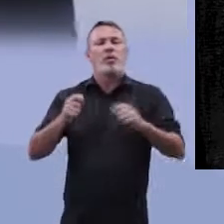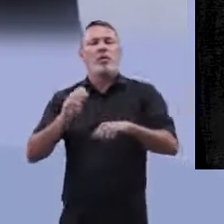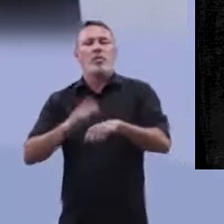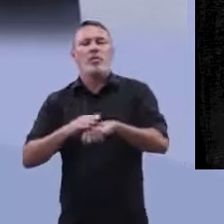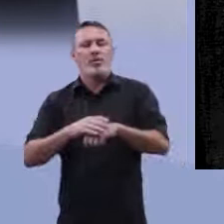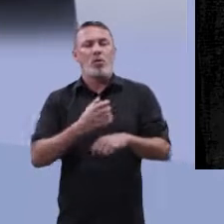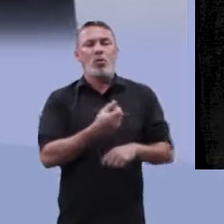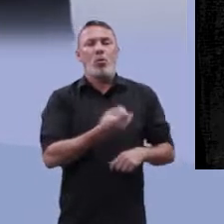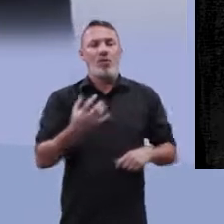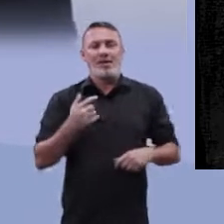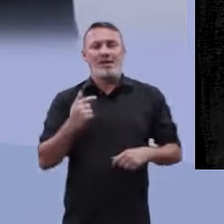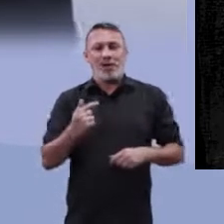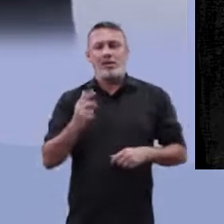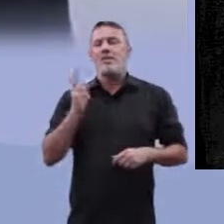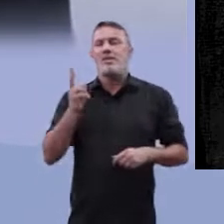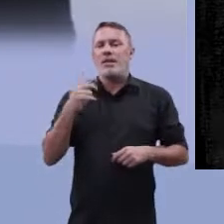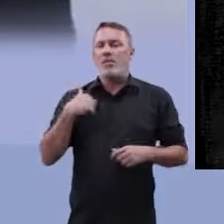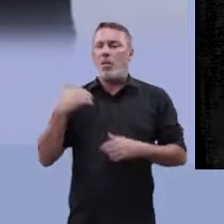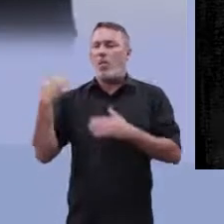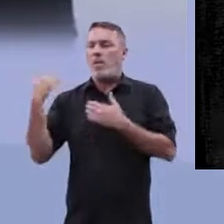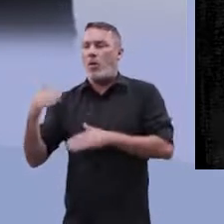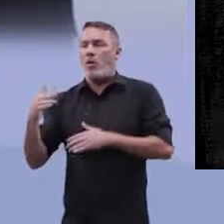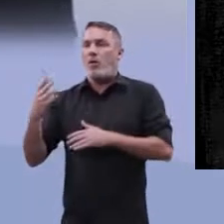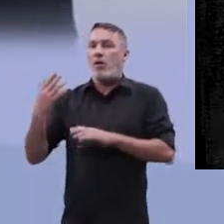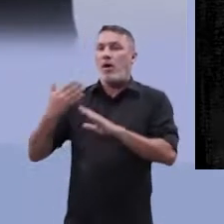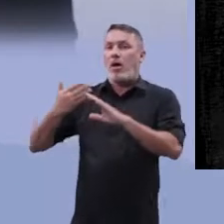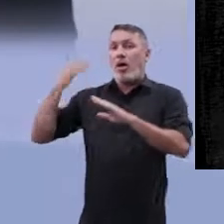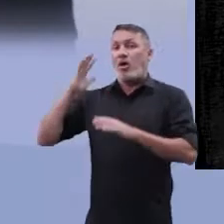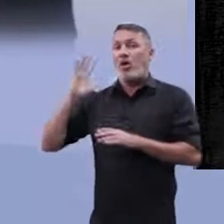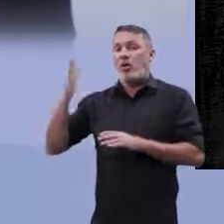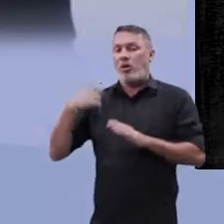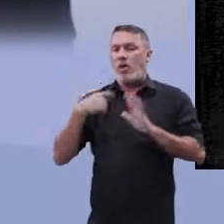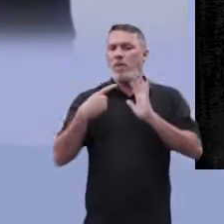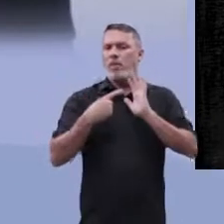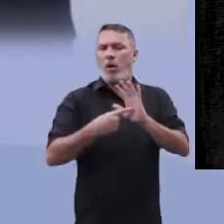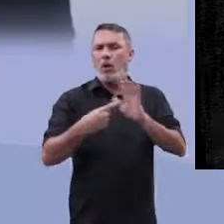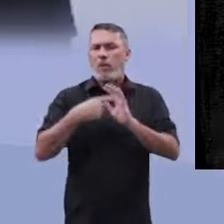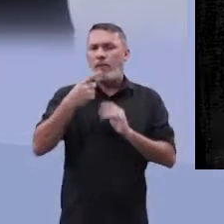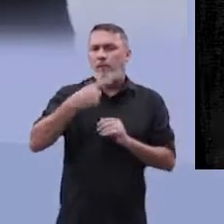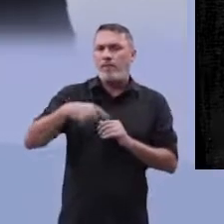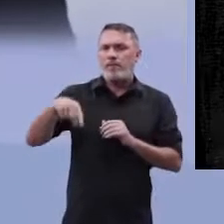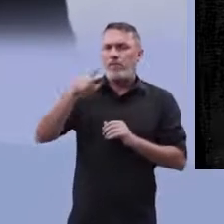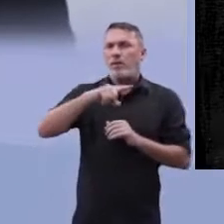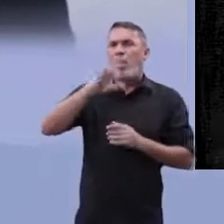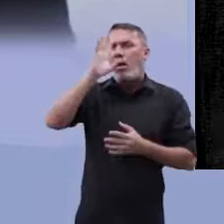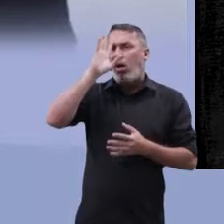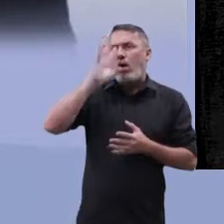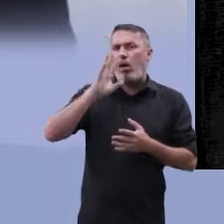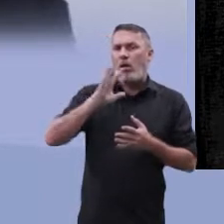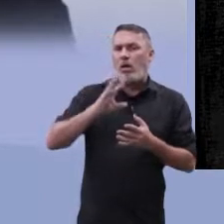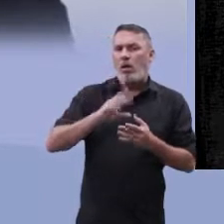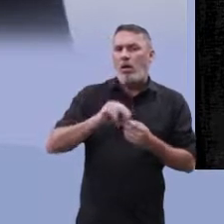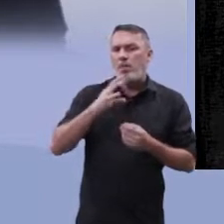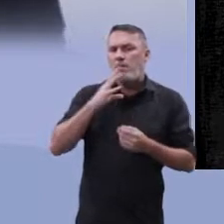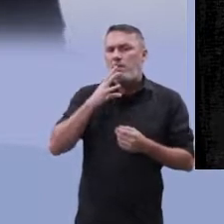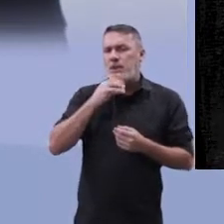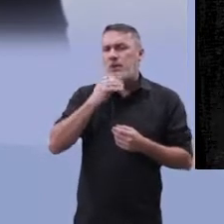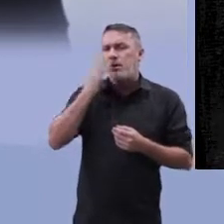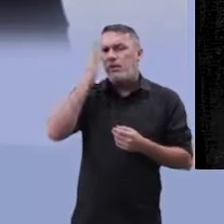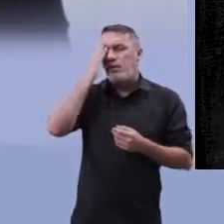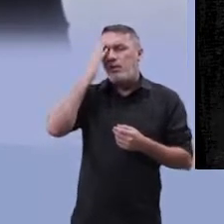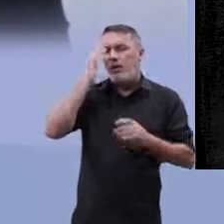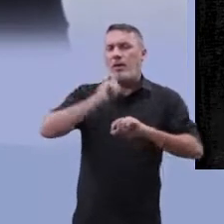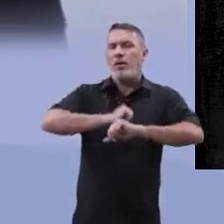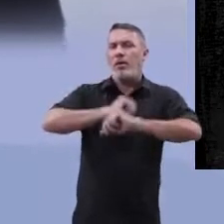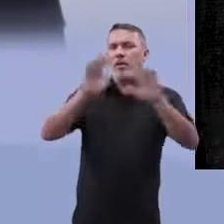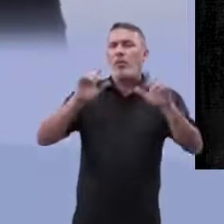por competências em cada uma das 7 competências matemáticas do Enem, para você ver o que cai no Enem e como